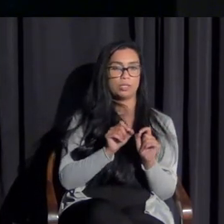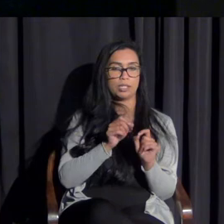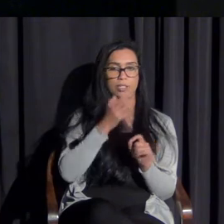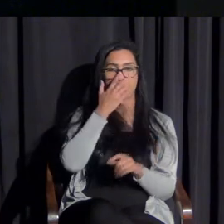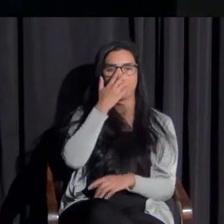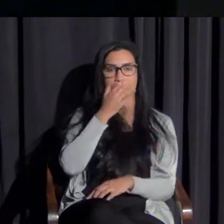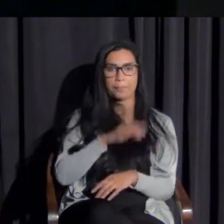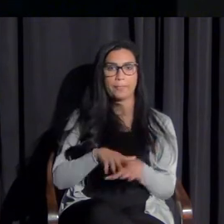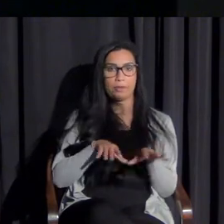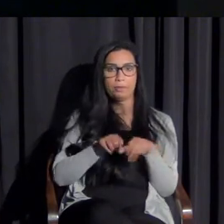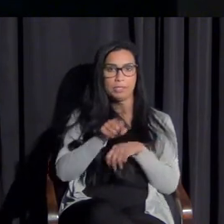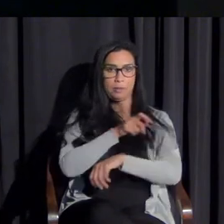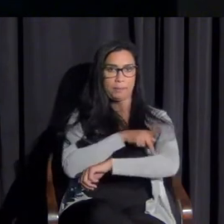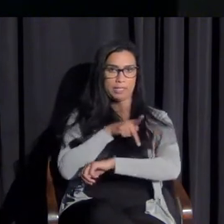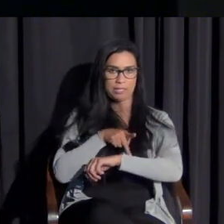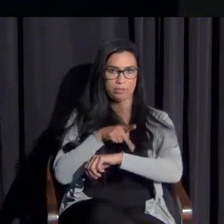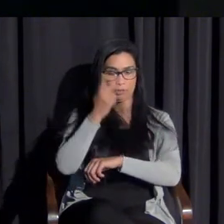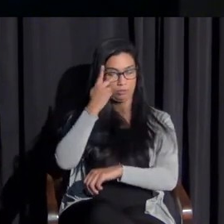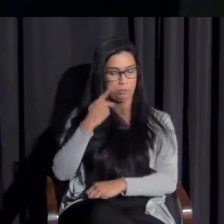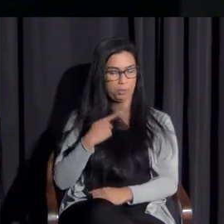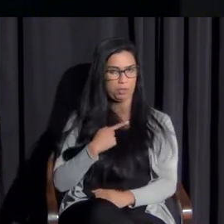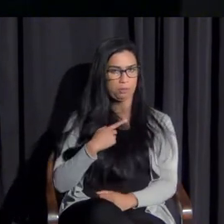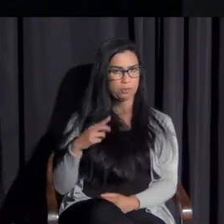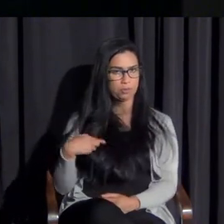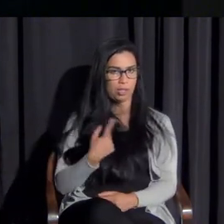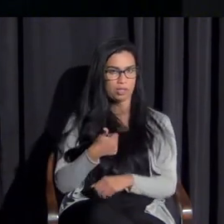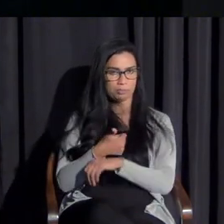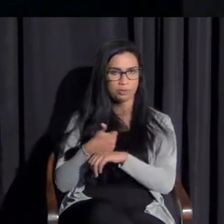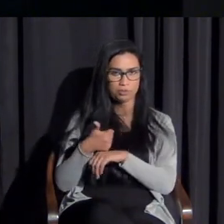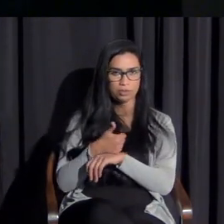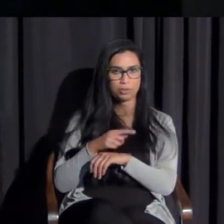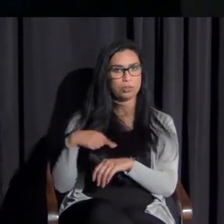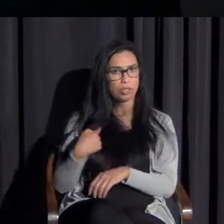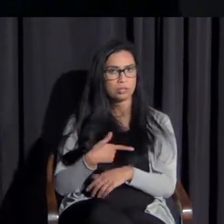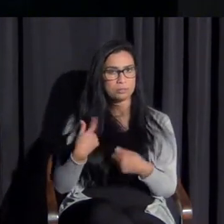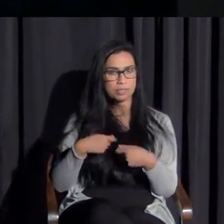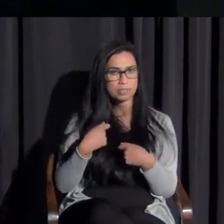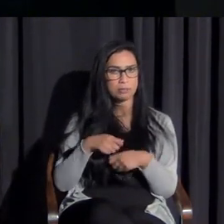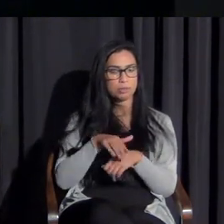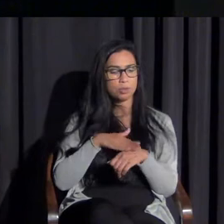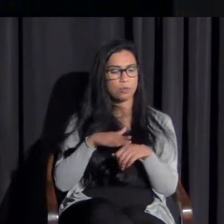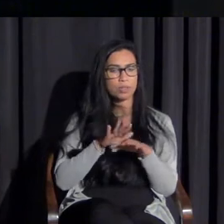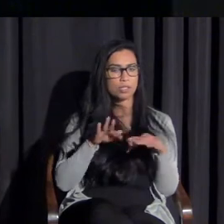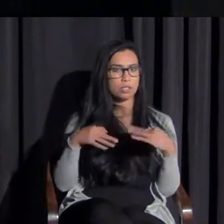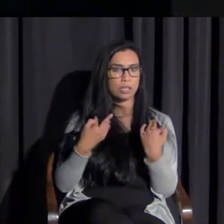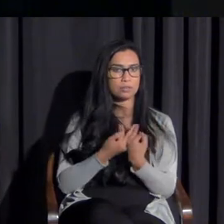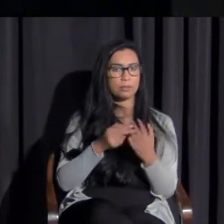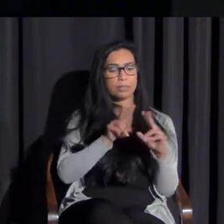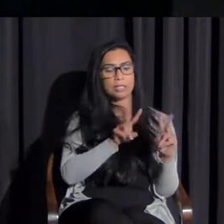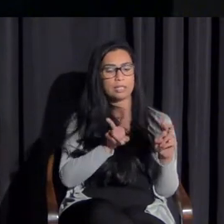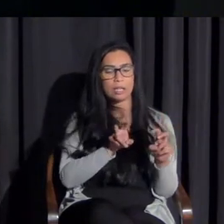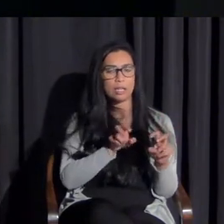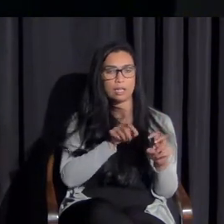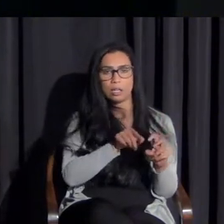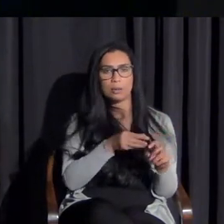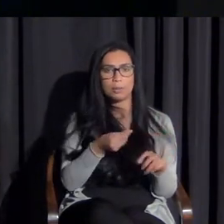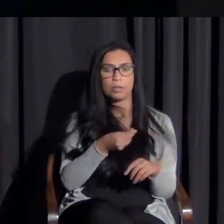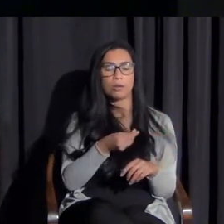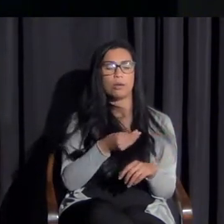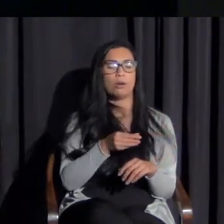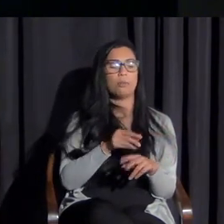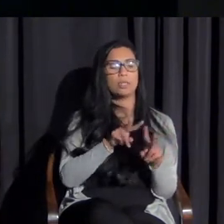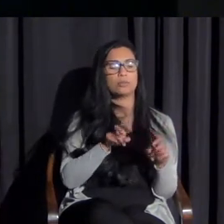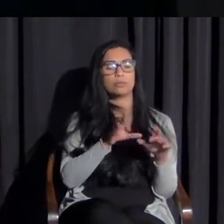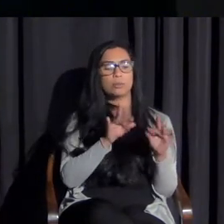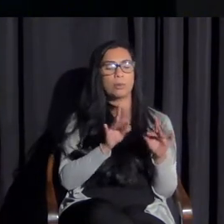em pedagogia somos nós. E aí nós precisamos conversar com as famílias, né, sobre determinados temas, sobre determinados assuntos. Então,